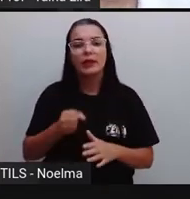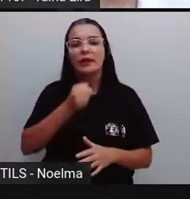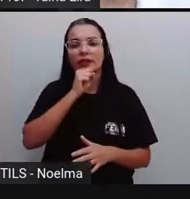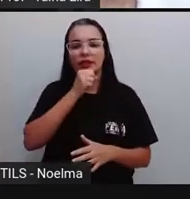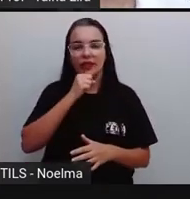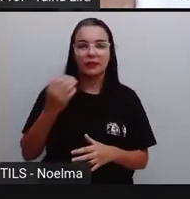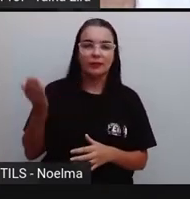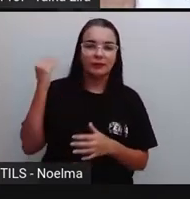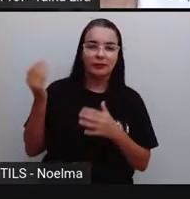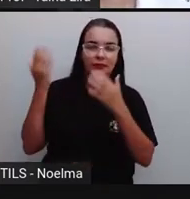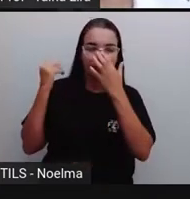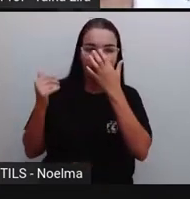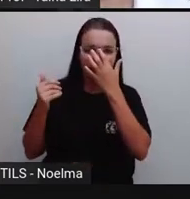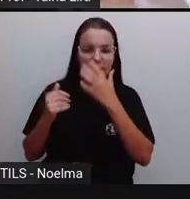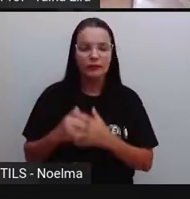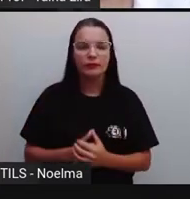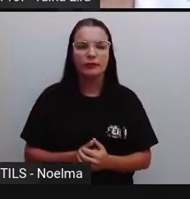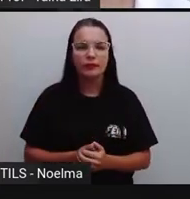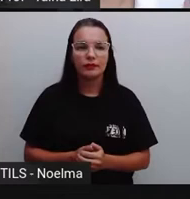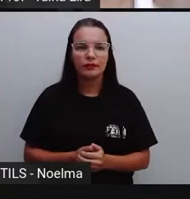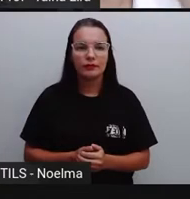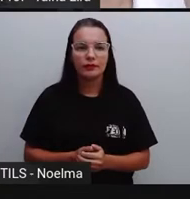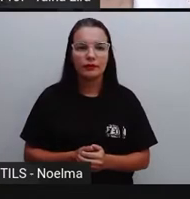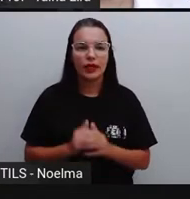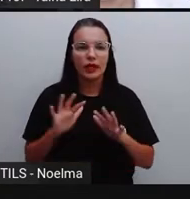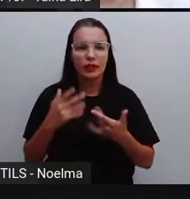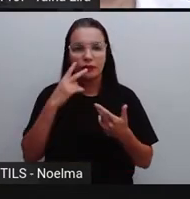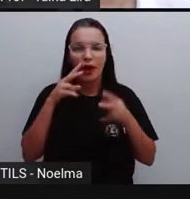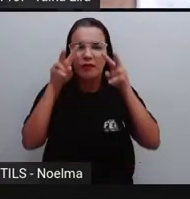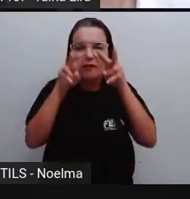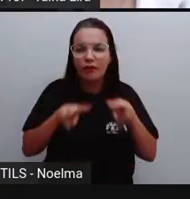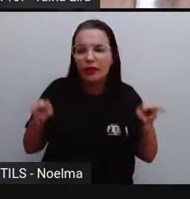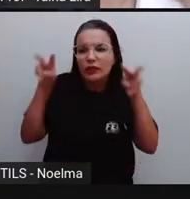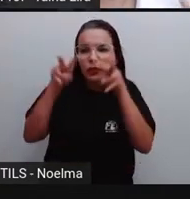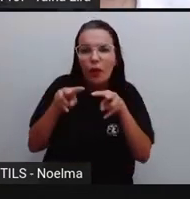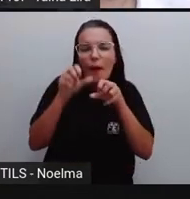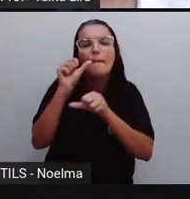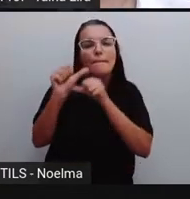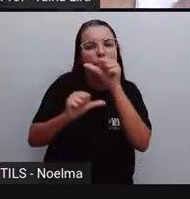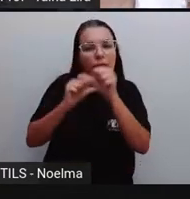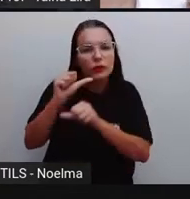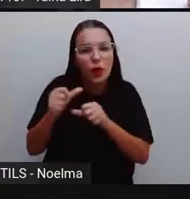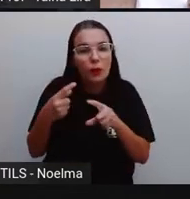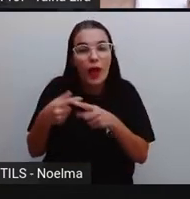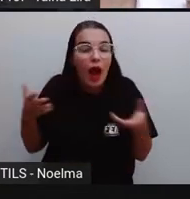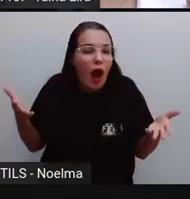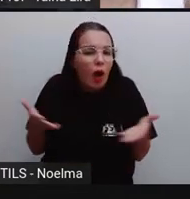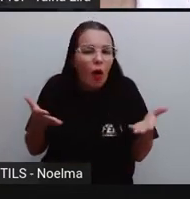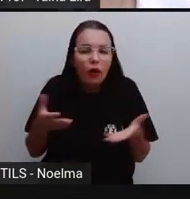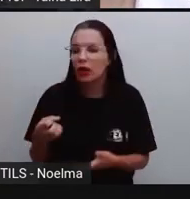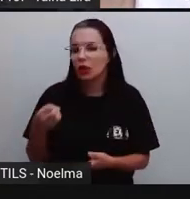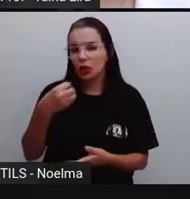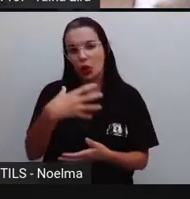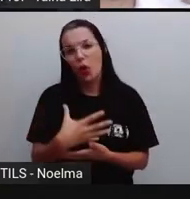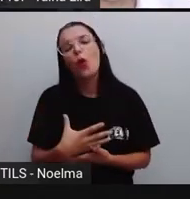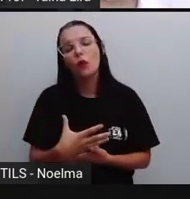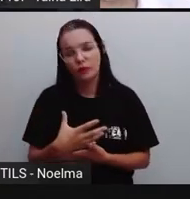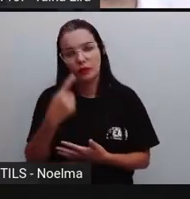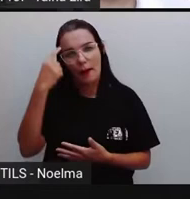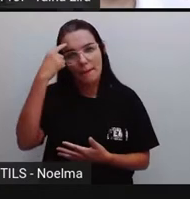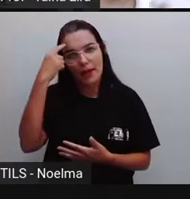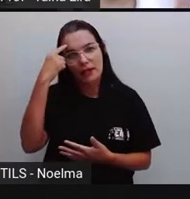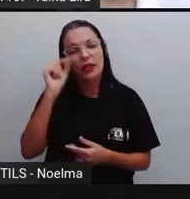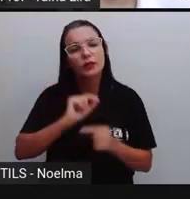mais antigos. Então, a gente consegue ver, né, esteticamente como esse cartaz mudou, como foi pensado, tá? Como é que está